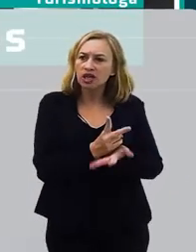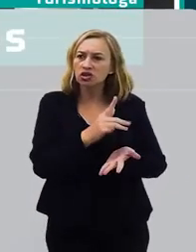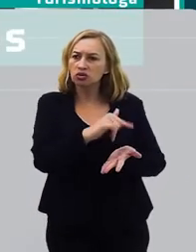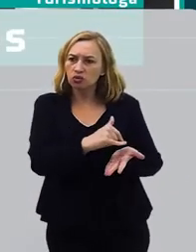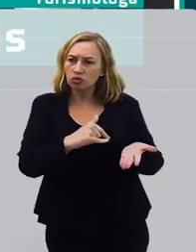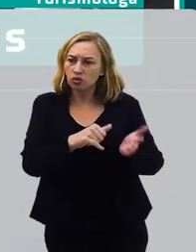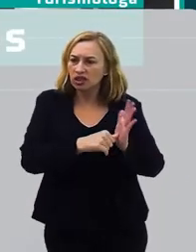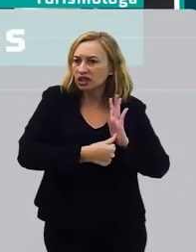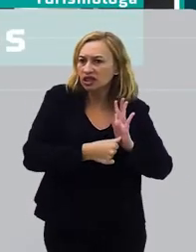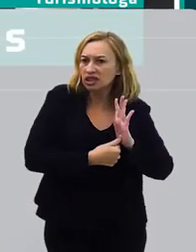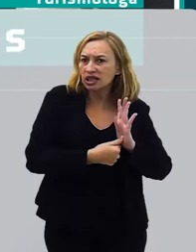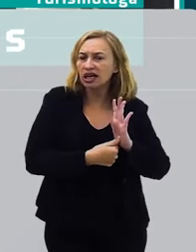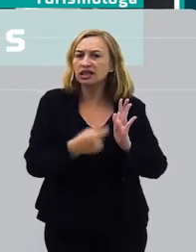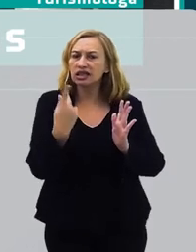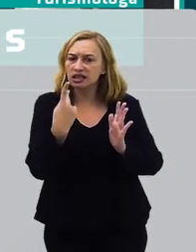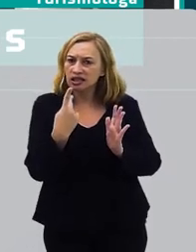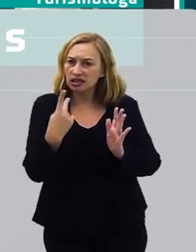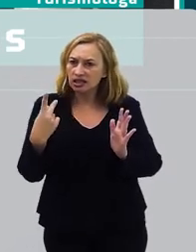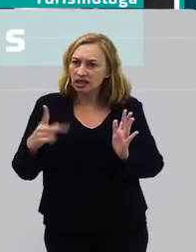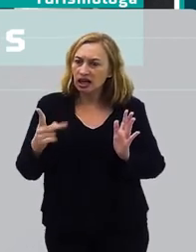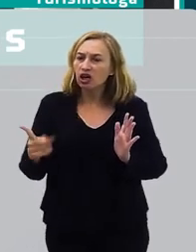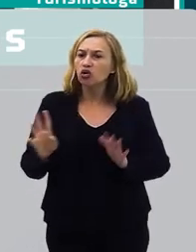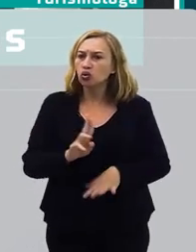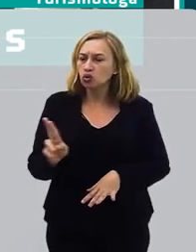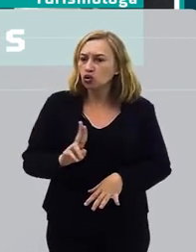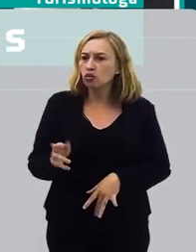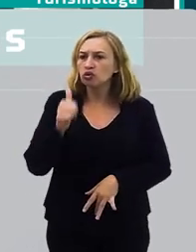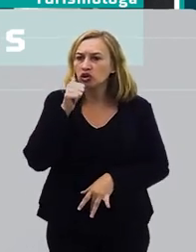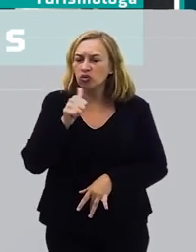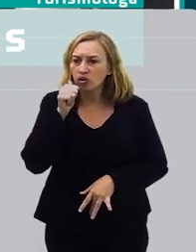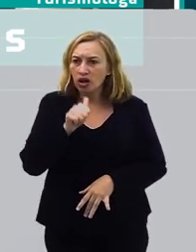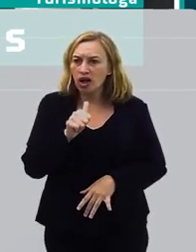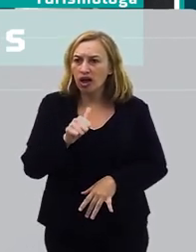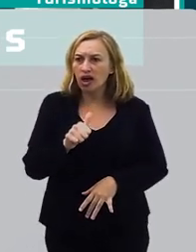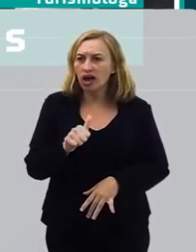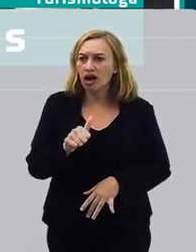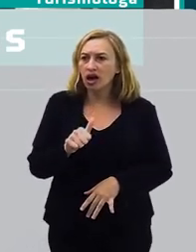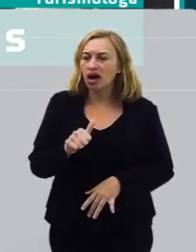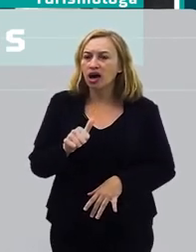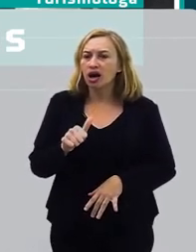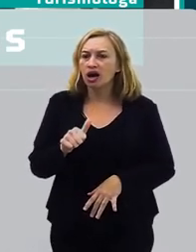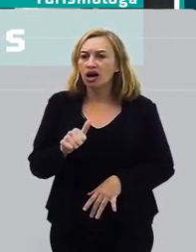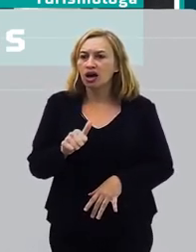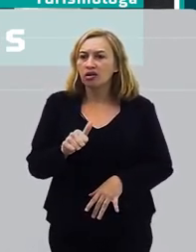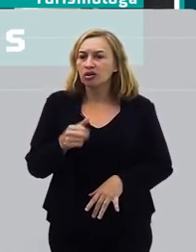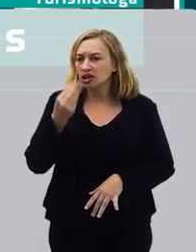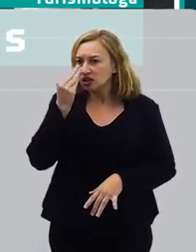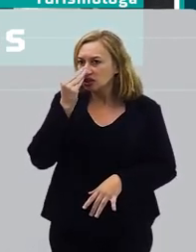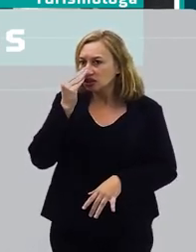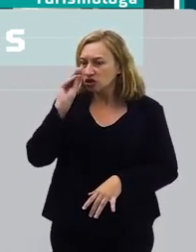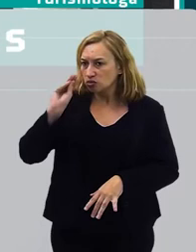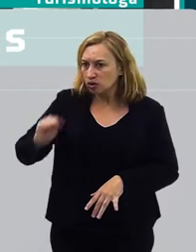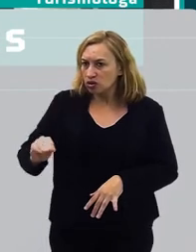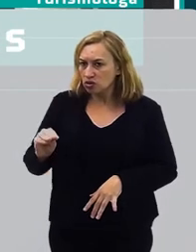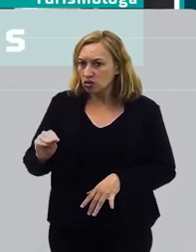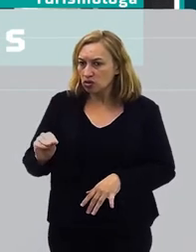com a identidade dela retificada, a atendente a tratou no masculino.